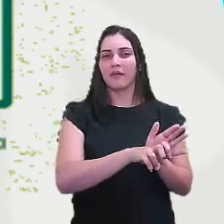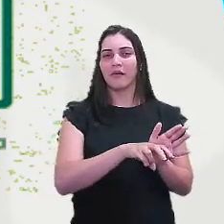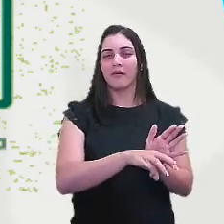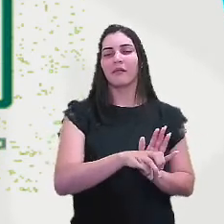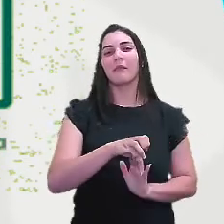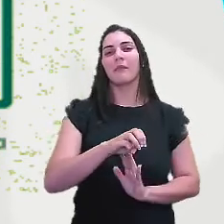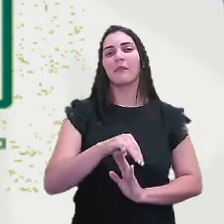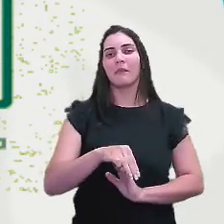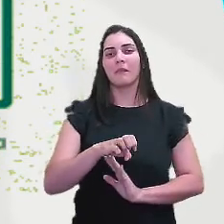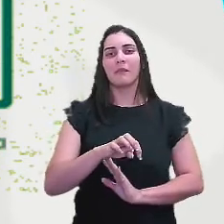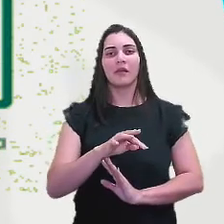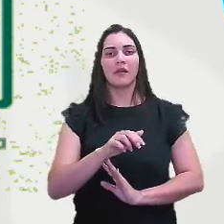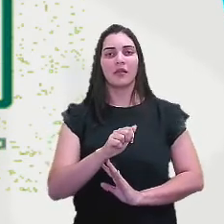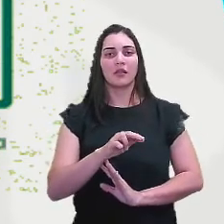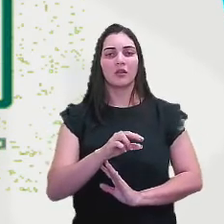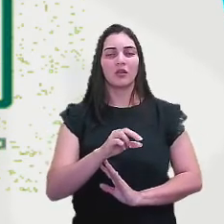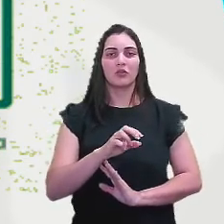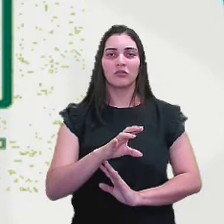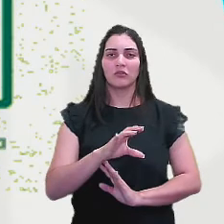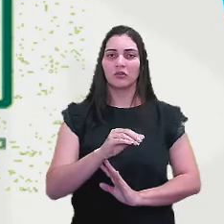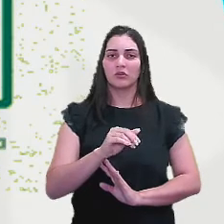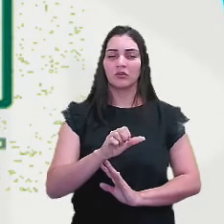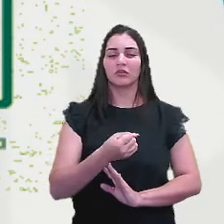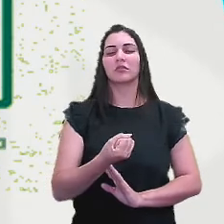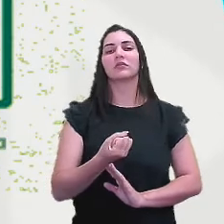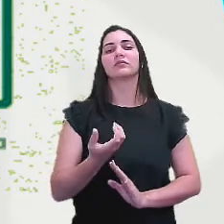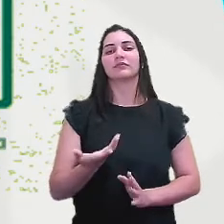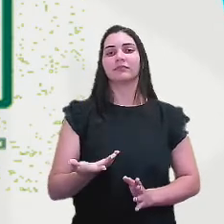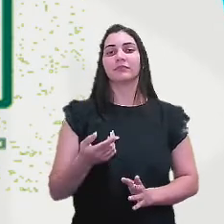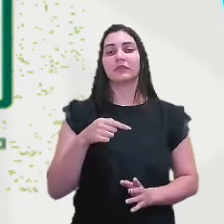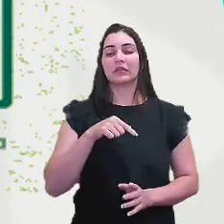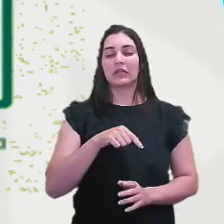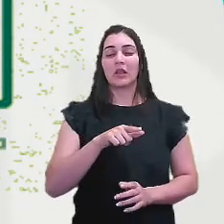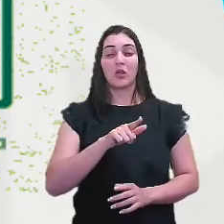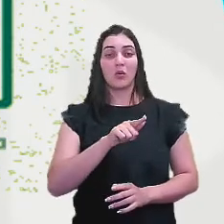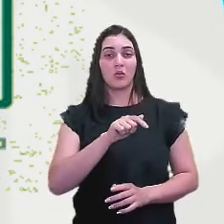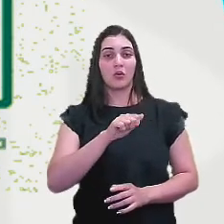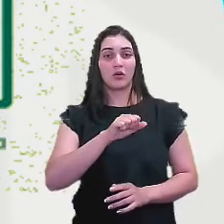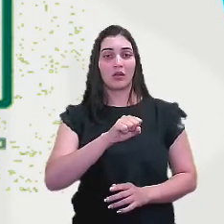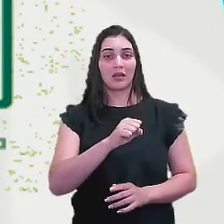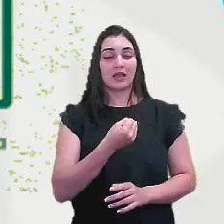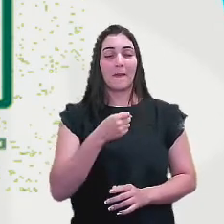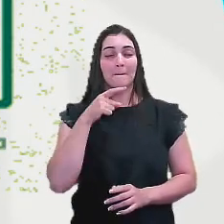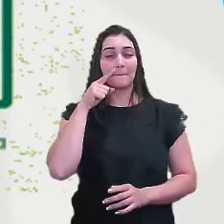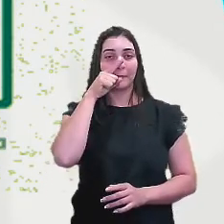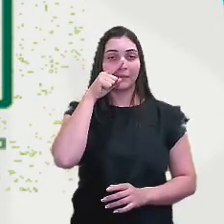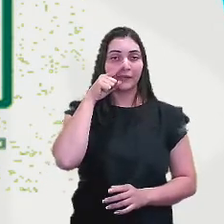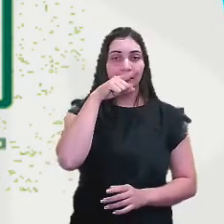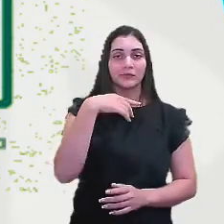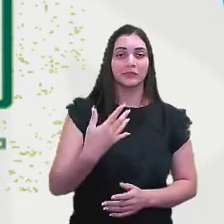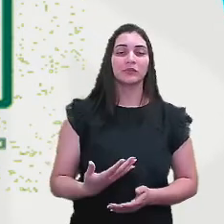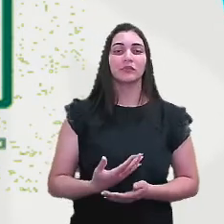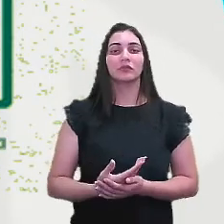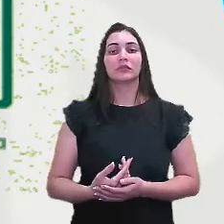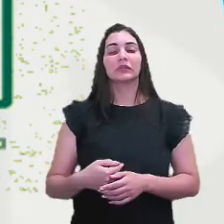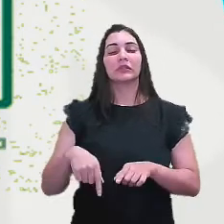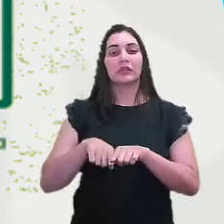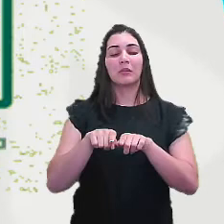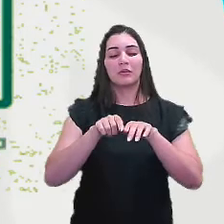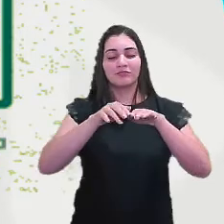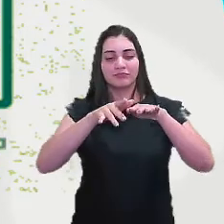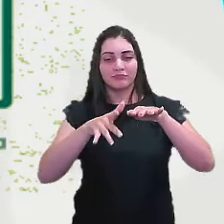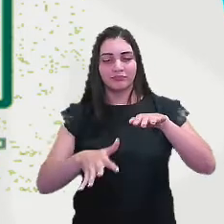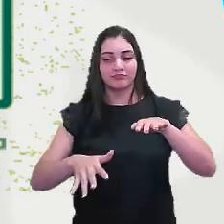é exatamente isso que você está percebendo. Produção de metano, ele é um gás altamente o quê? Inflamável, tá? Deslizamento